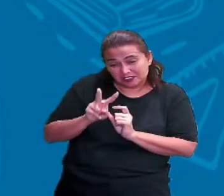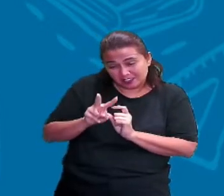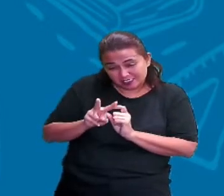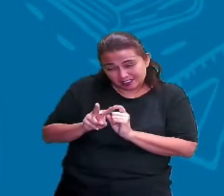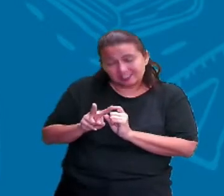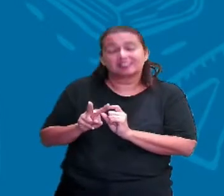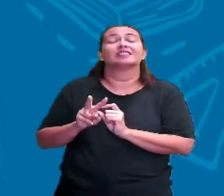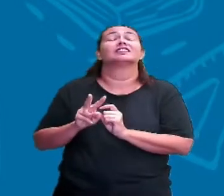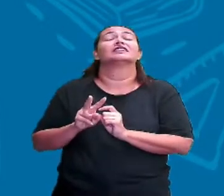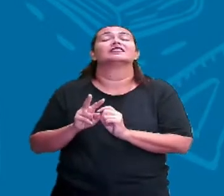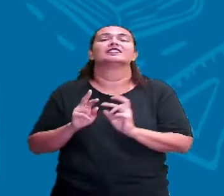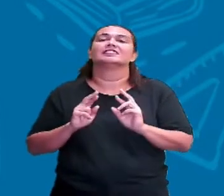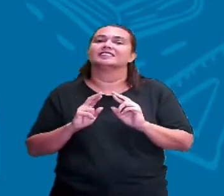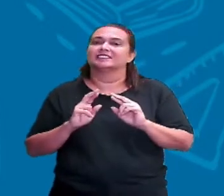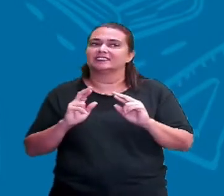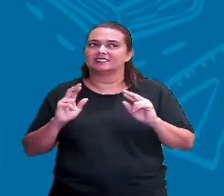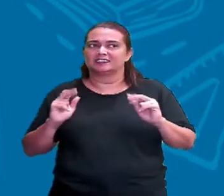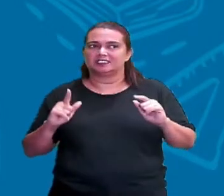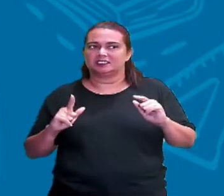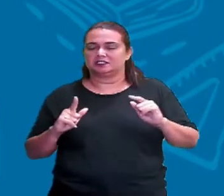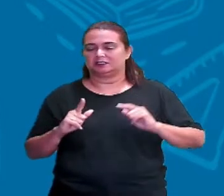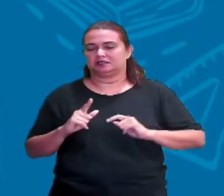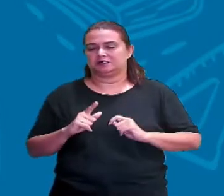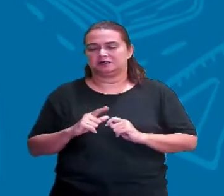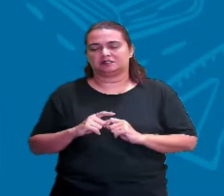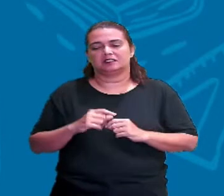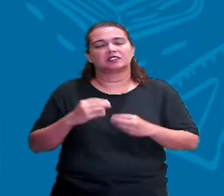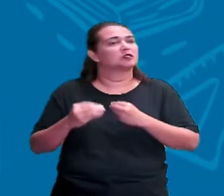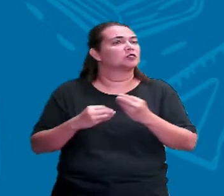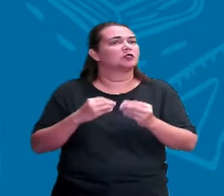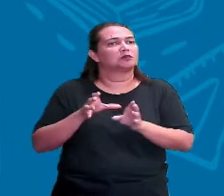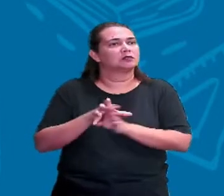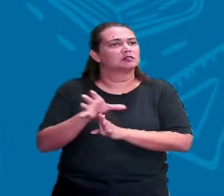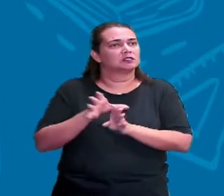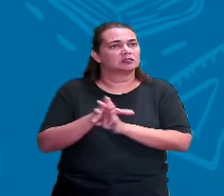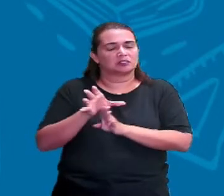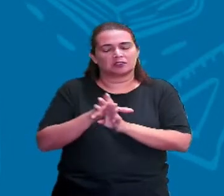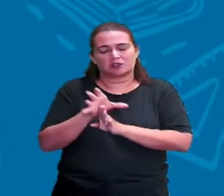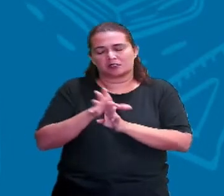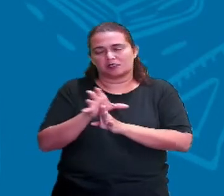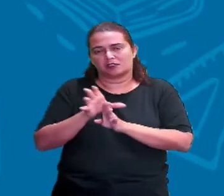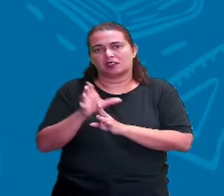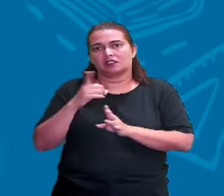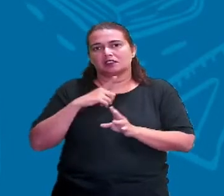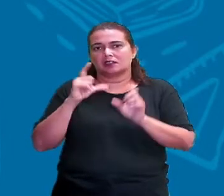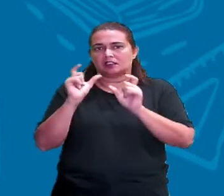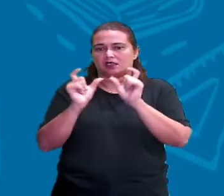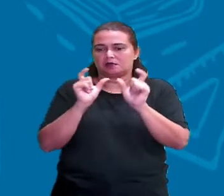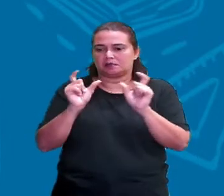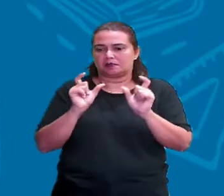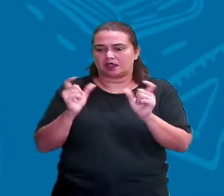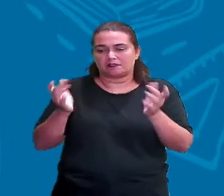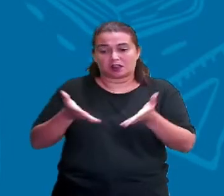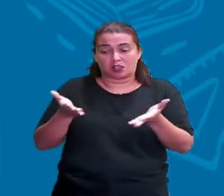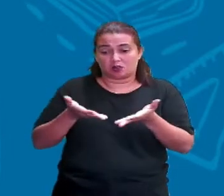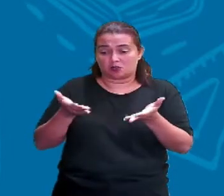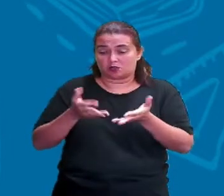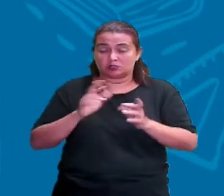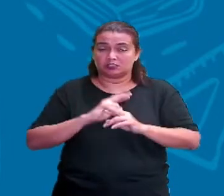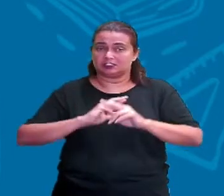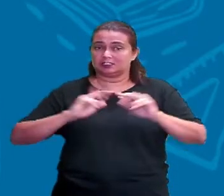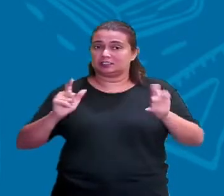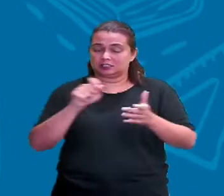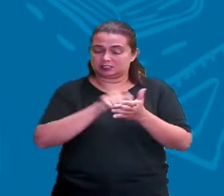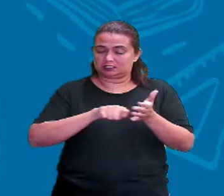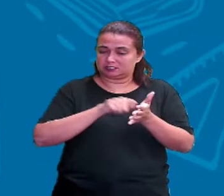garganta e assim por diante. E aí ele começa, você observa que tem palavras que hoje a gente não escreve